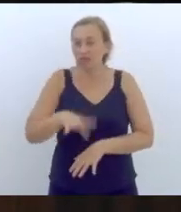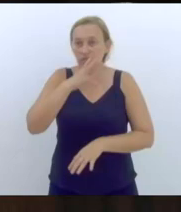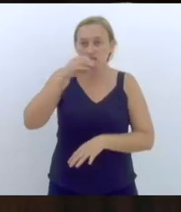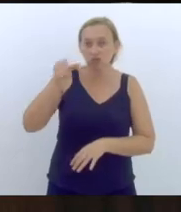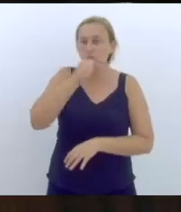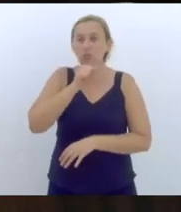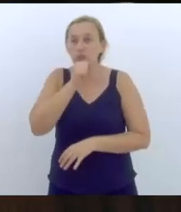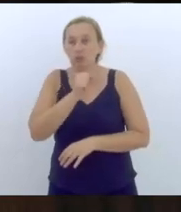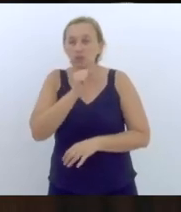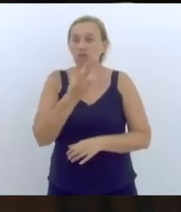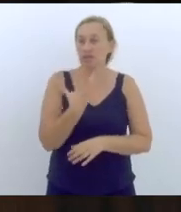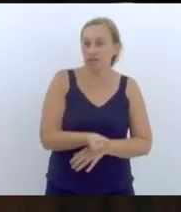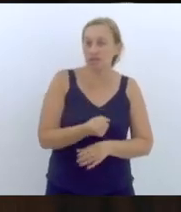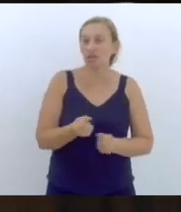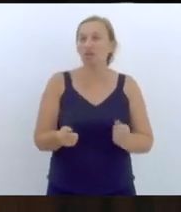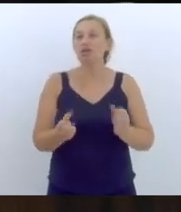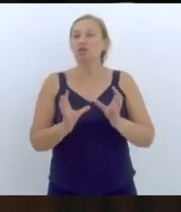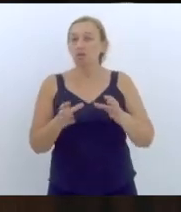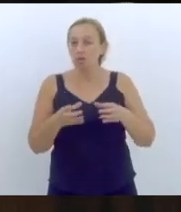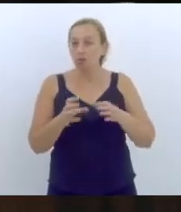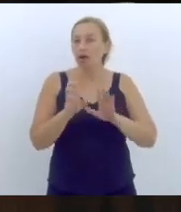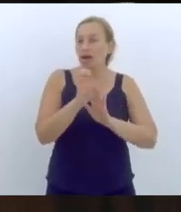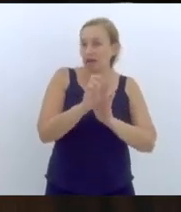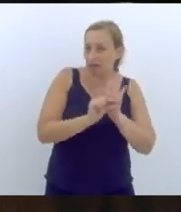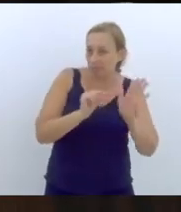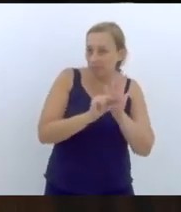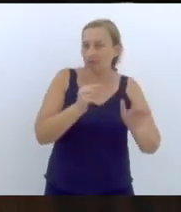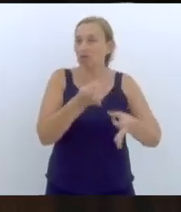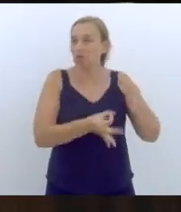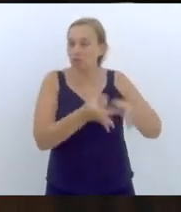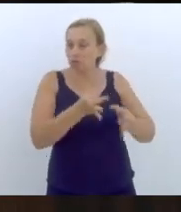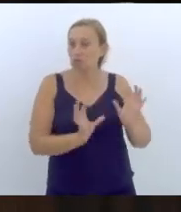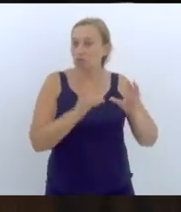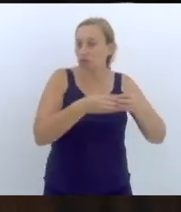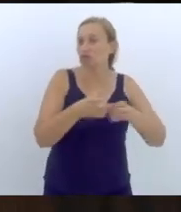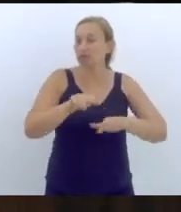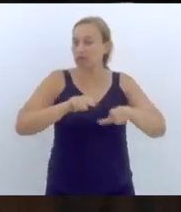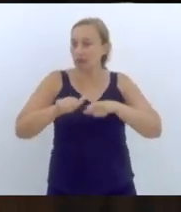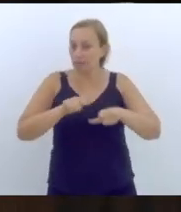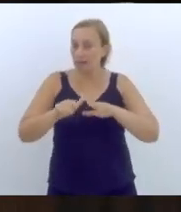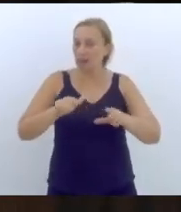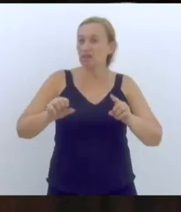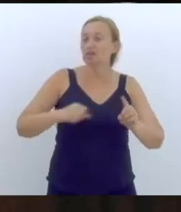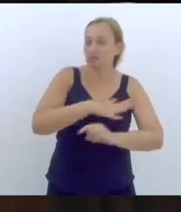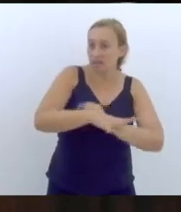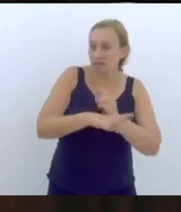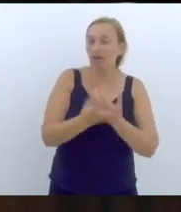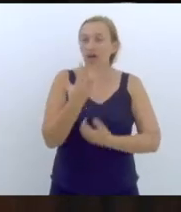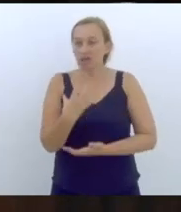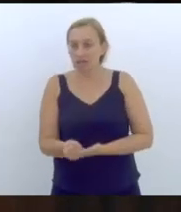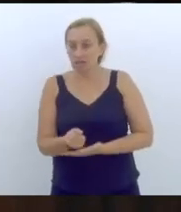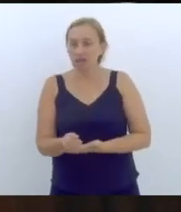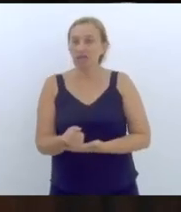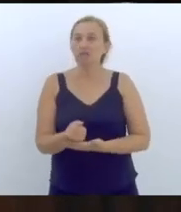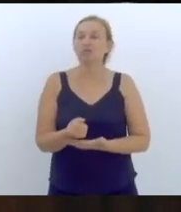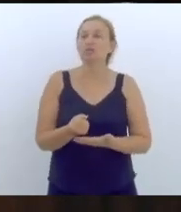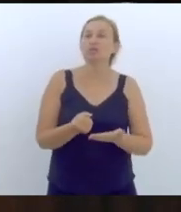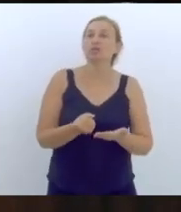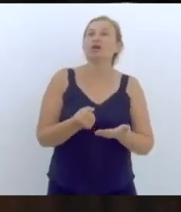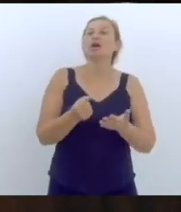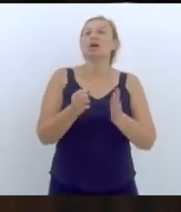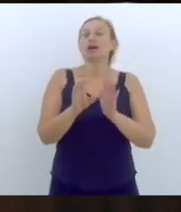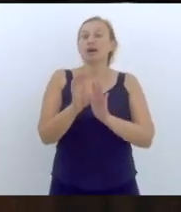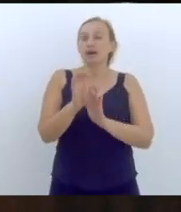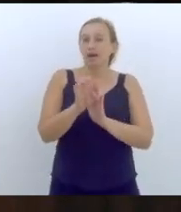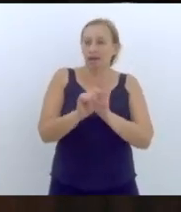idoso favorável, com a emenda da Comissão de Constituição e Justiça de Trabalho, Legislação Social e Seguridade Social favorável, com emendas de